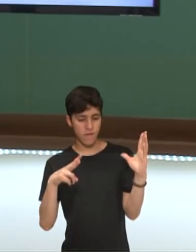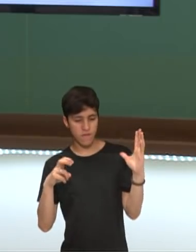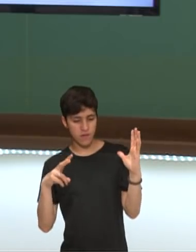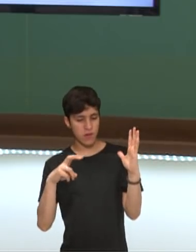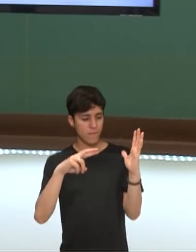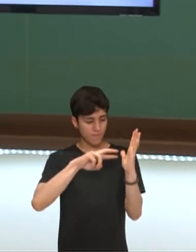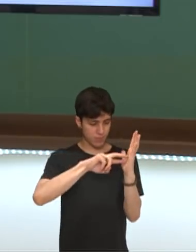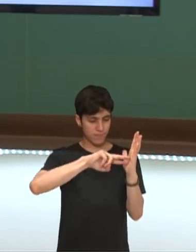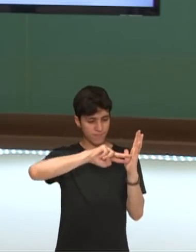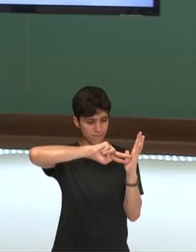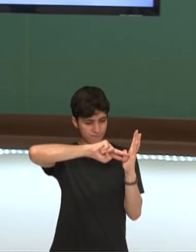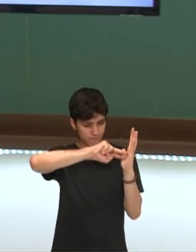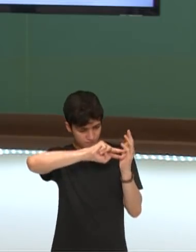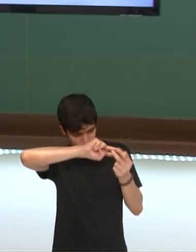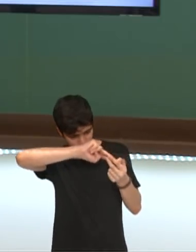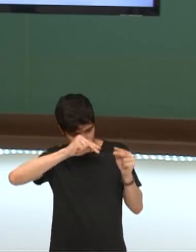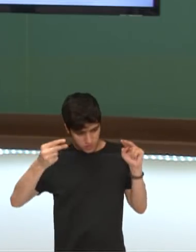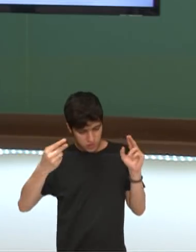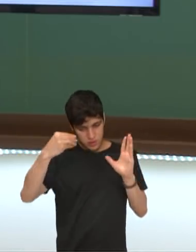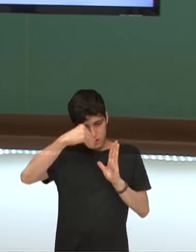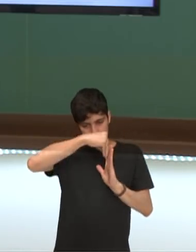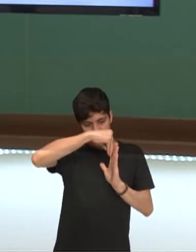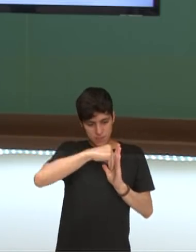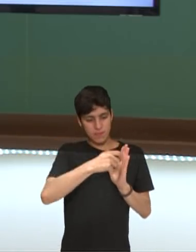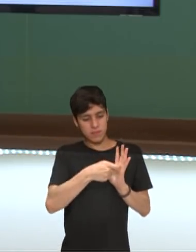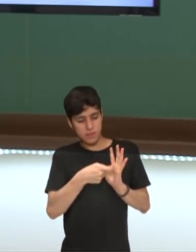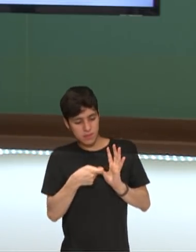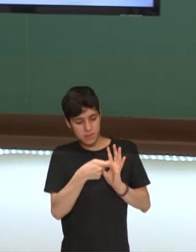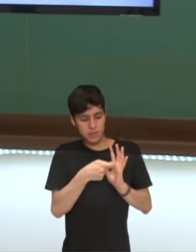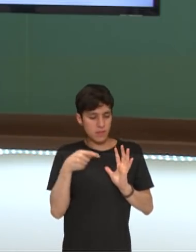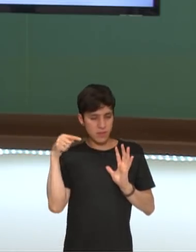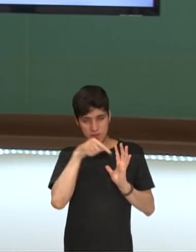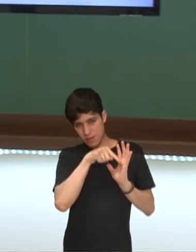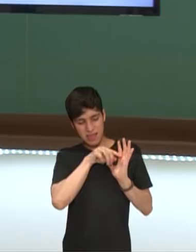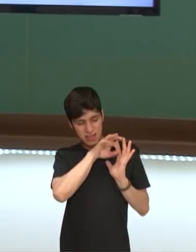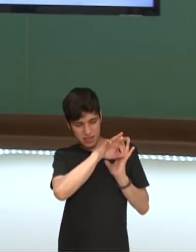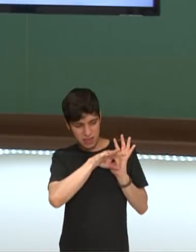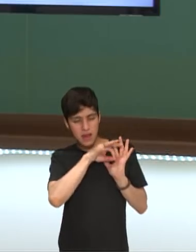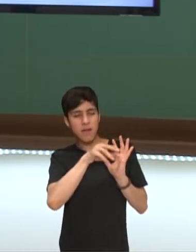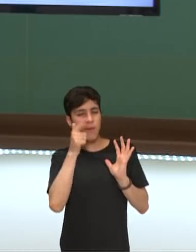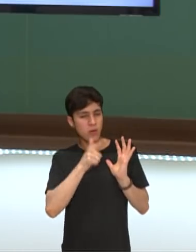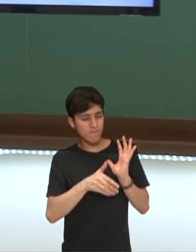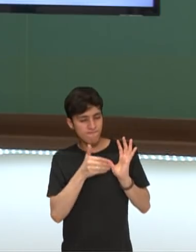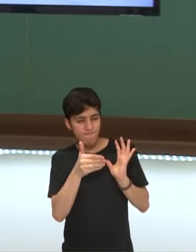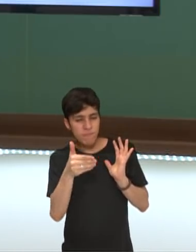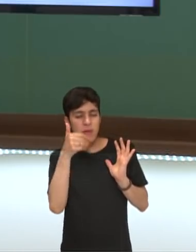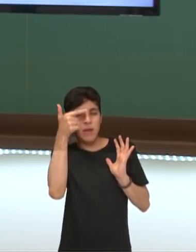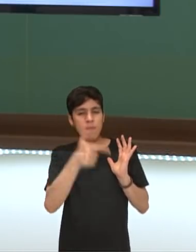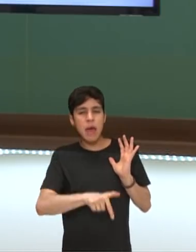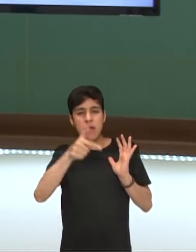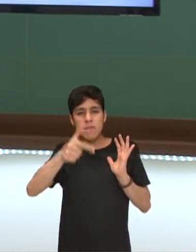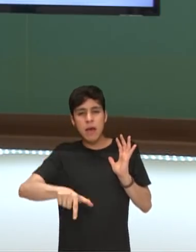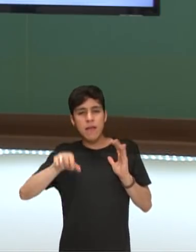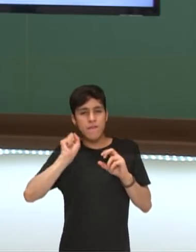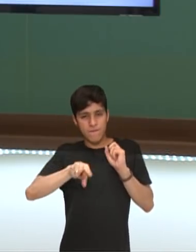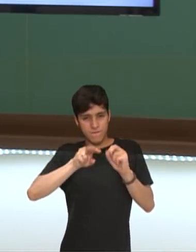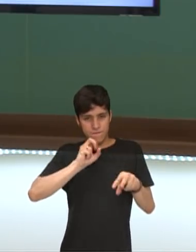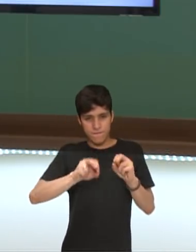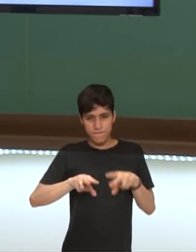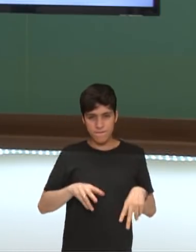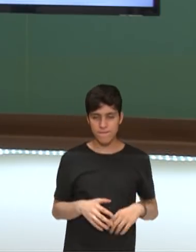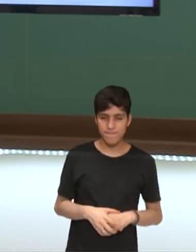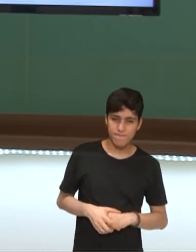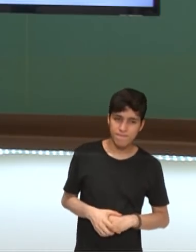genético viral. Esse material genético viral vai controlar a bactéria para que haja a produção de novos vírus.